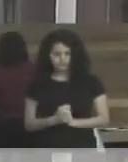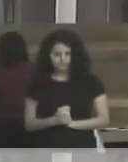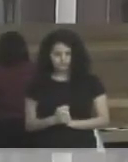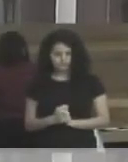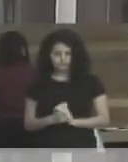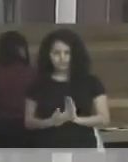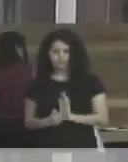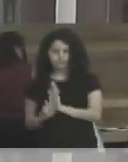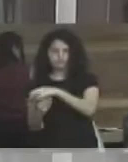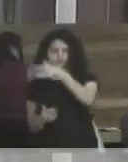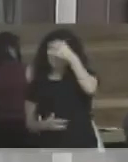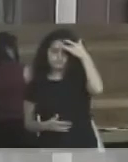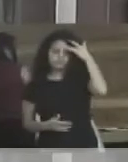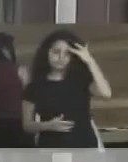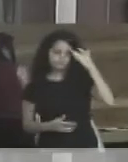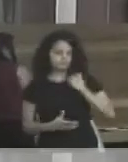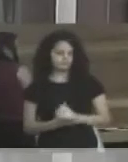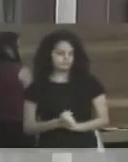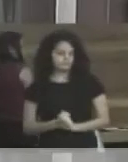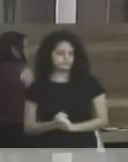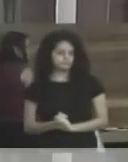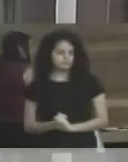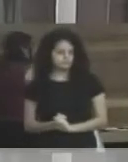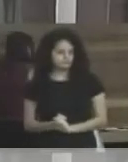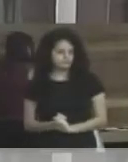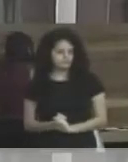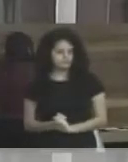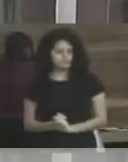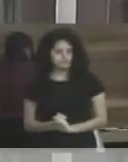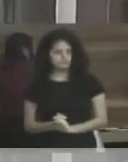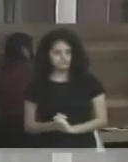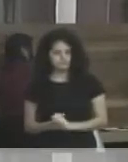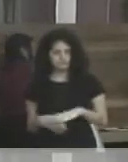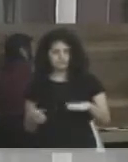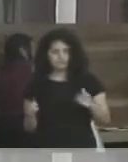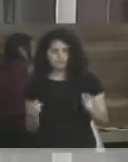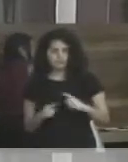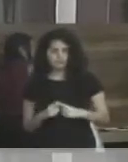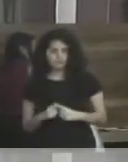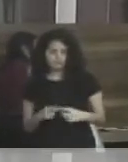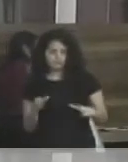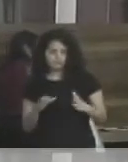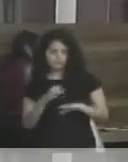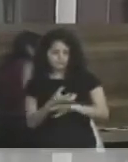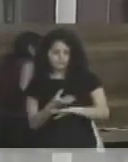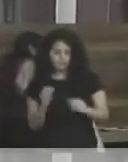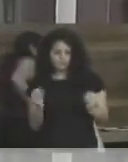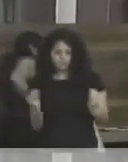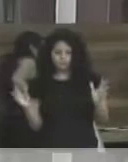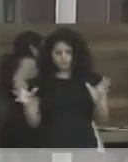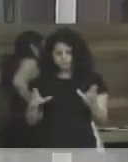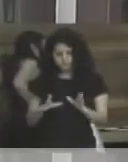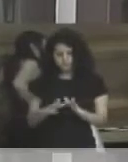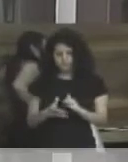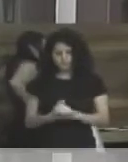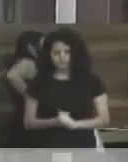de toda a comunidade. Só que a gente pede encarecidamente que essa pequena pracinha é uma pracinha mínima, pequeniníssima, quase que